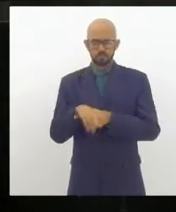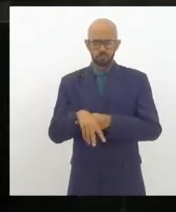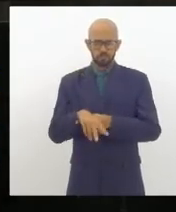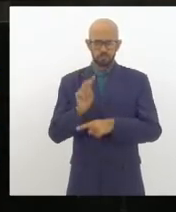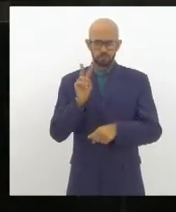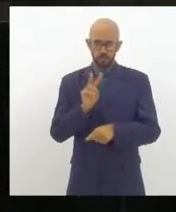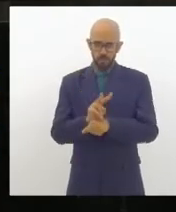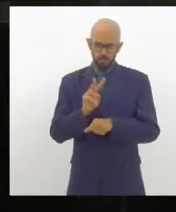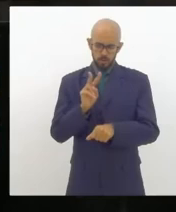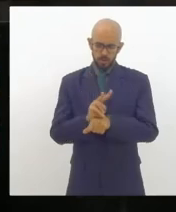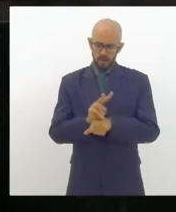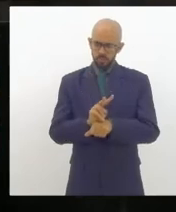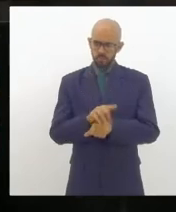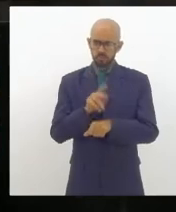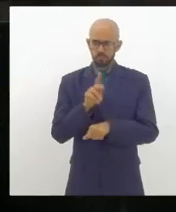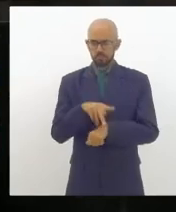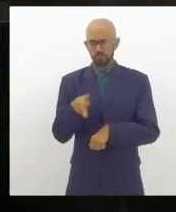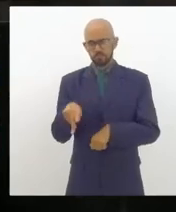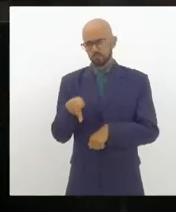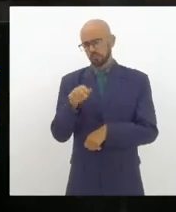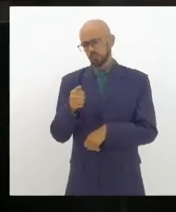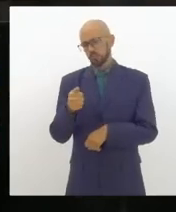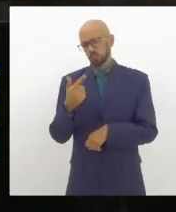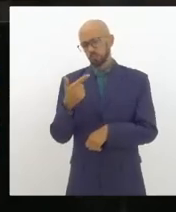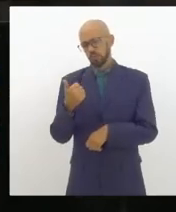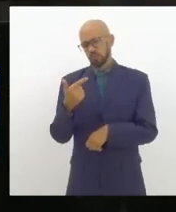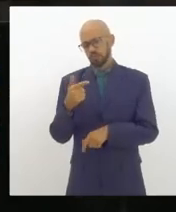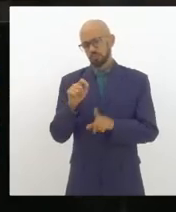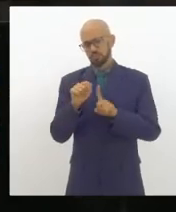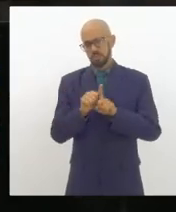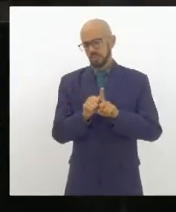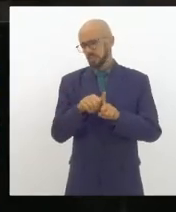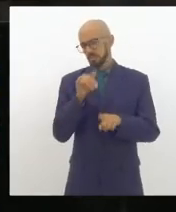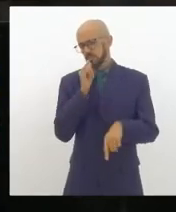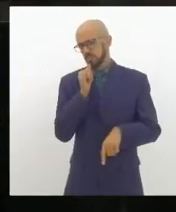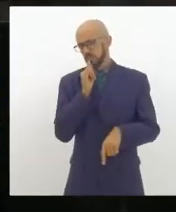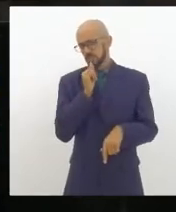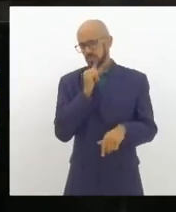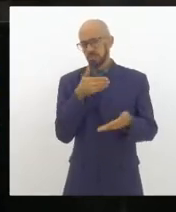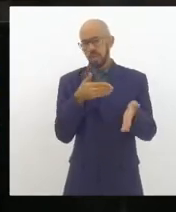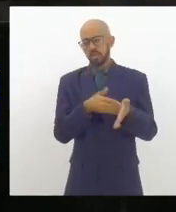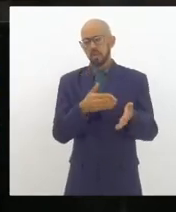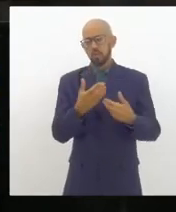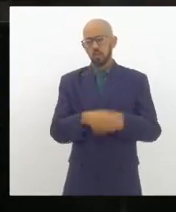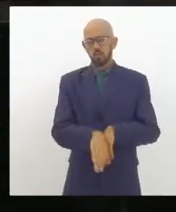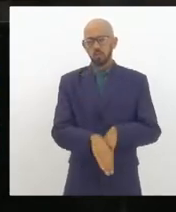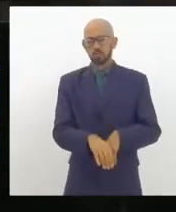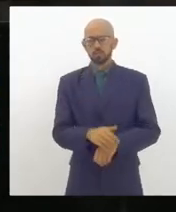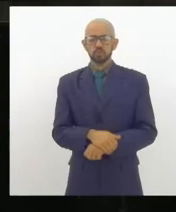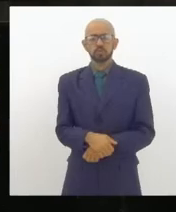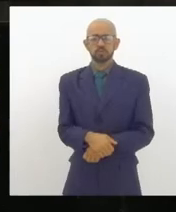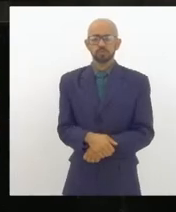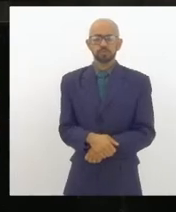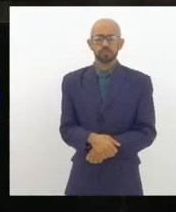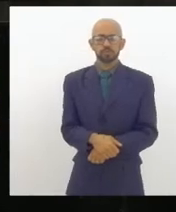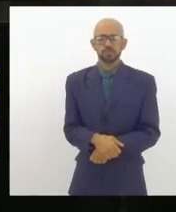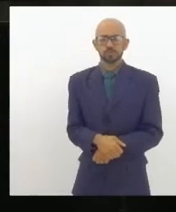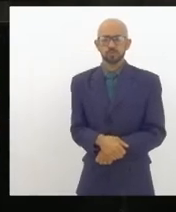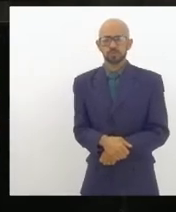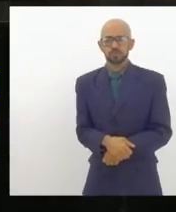né? Imaginemos por 12 meses, até sair o concurso público, com